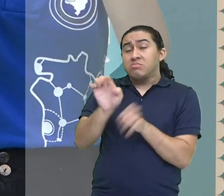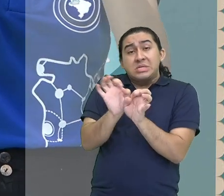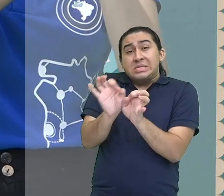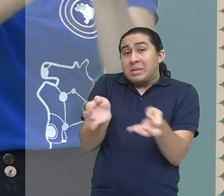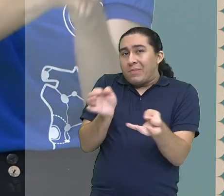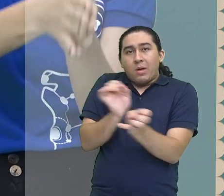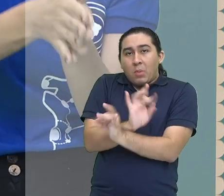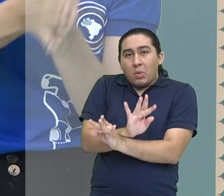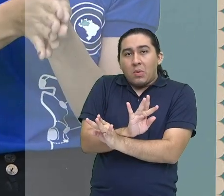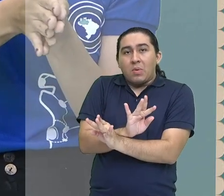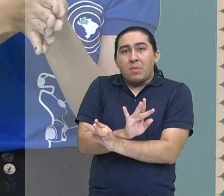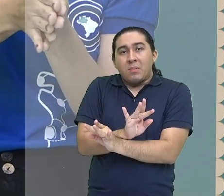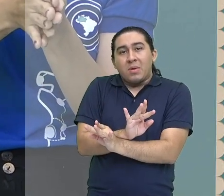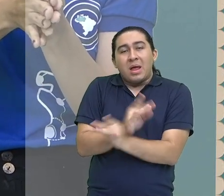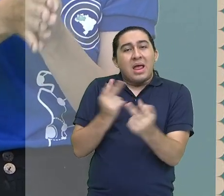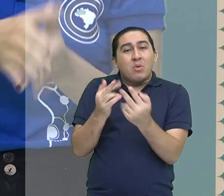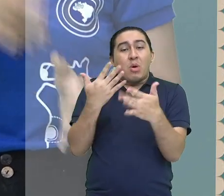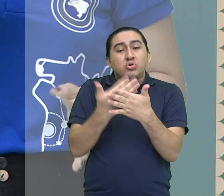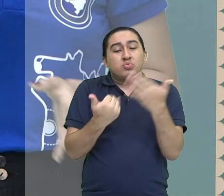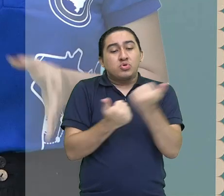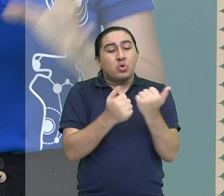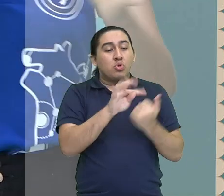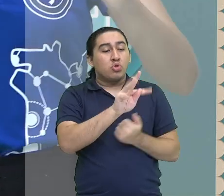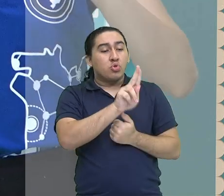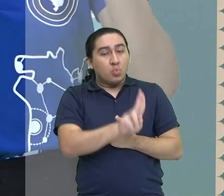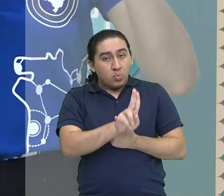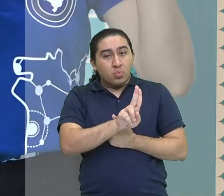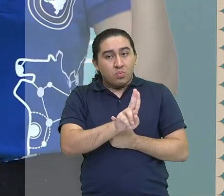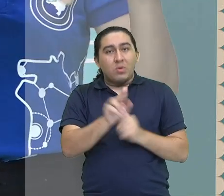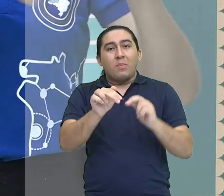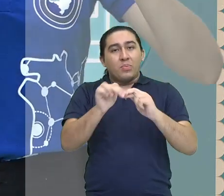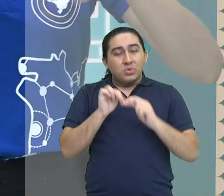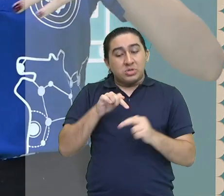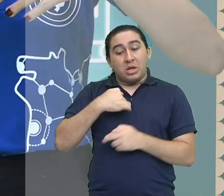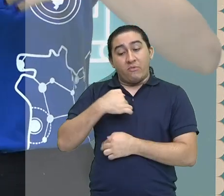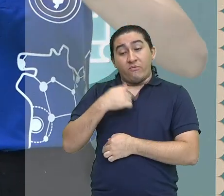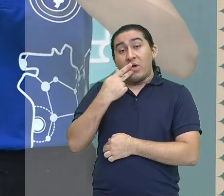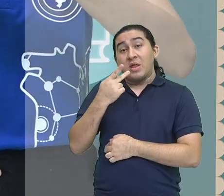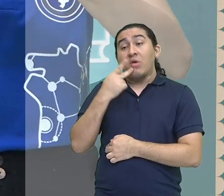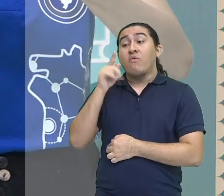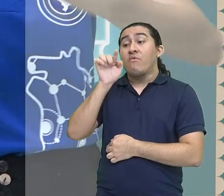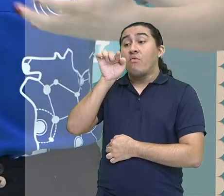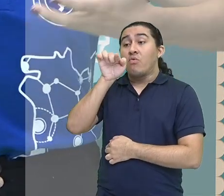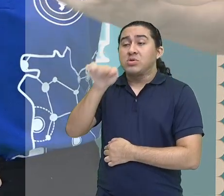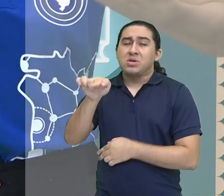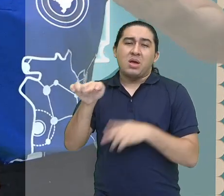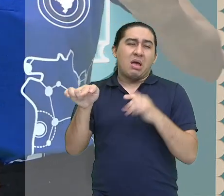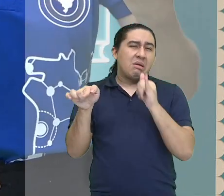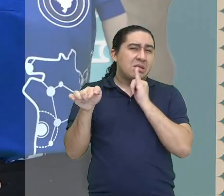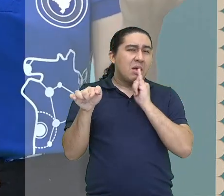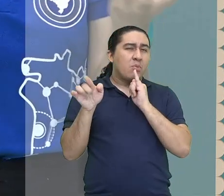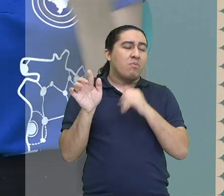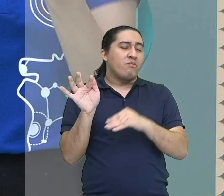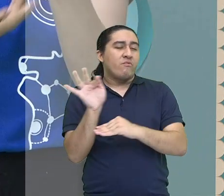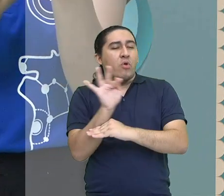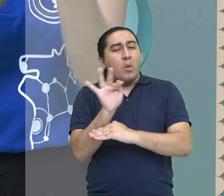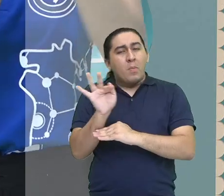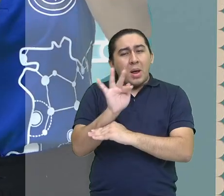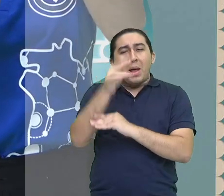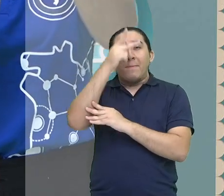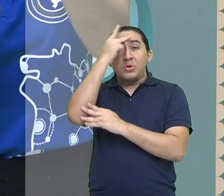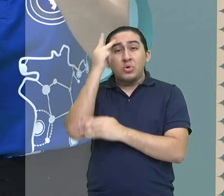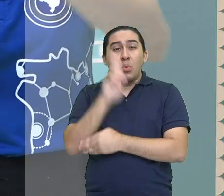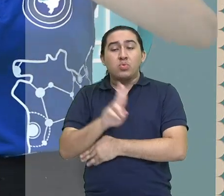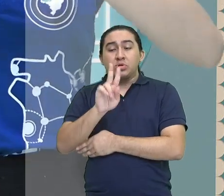se ele substituísse o tu, não é? E aí é por esse motivo que eu falei que o você é mais para uma questão formal. As pessoas